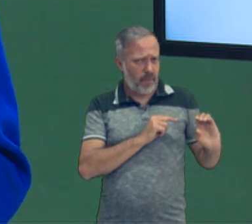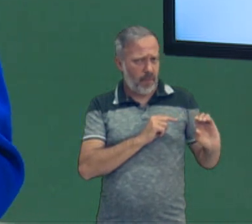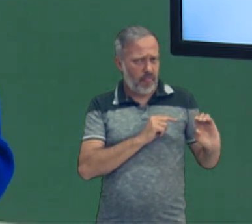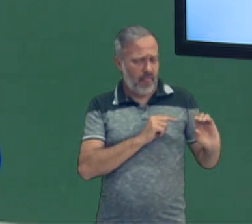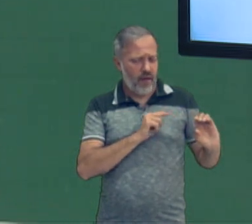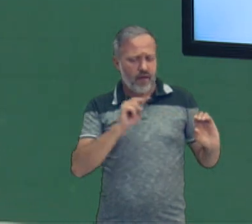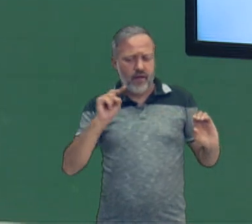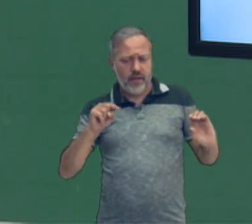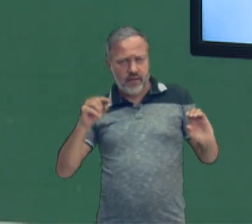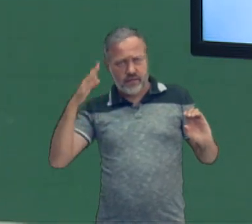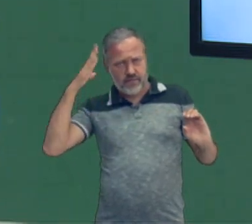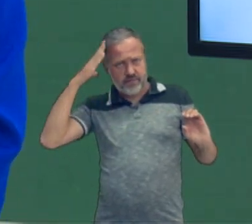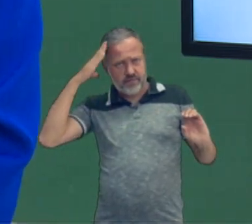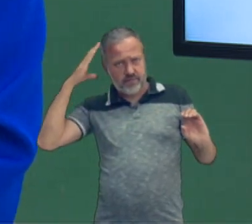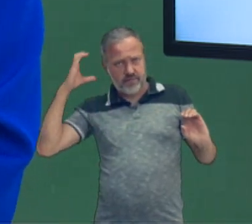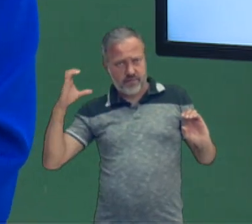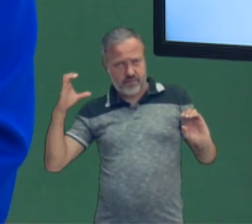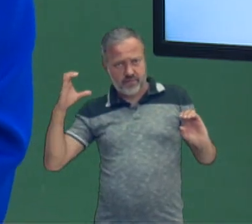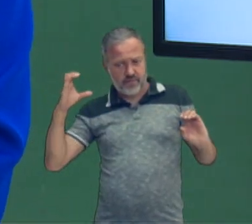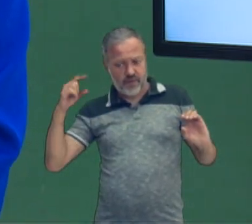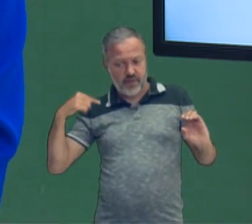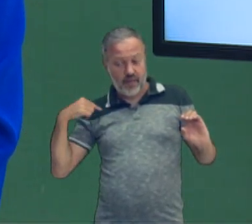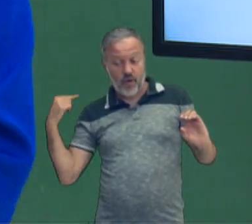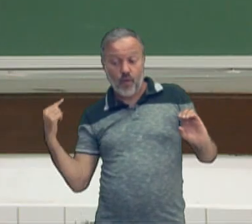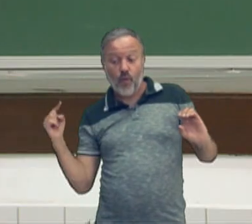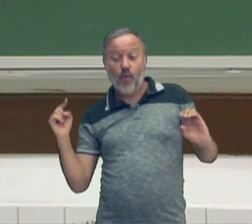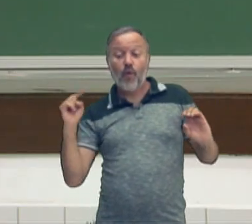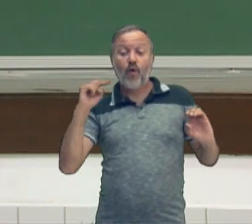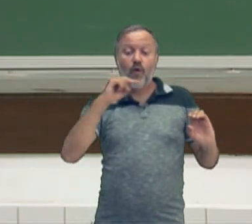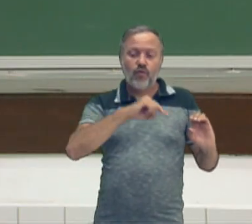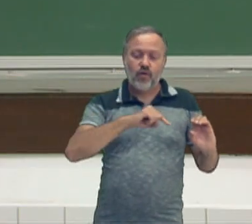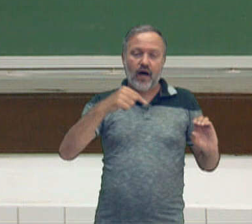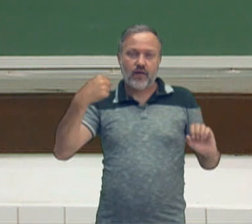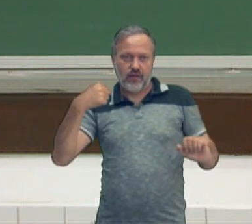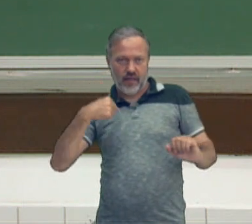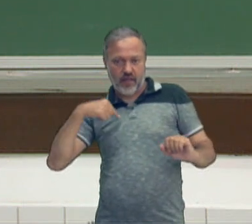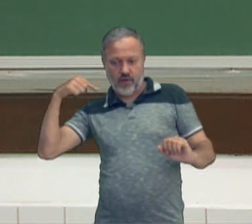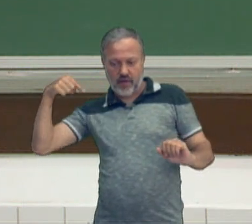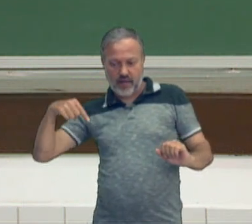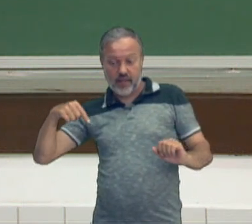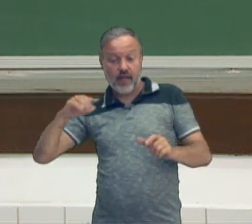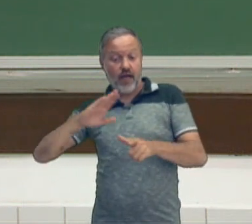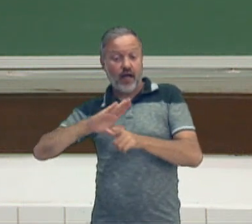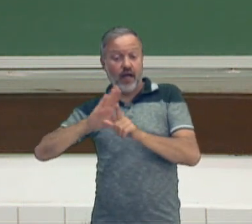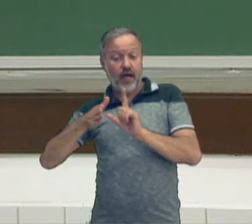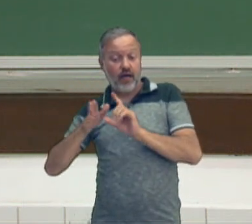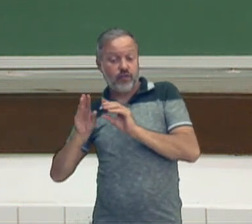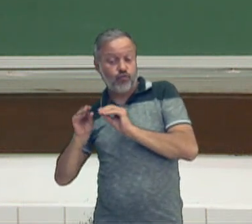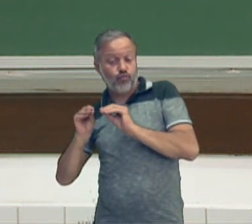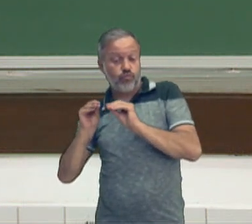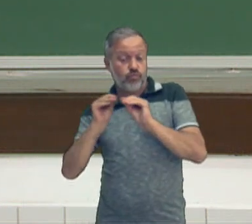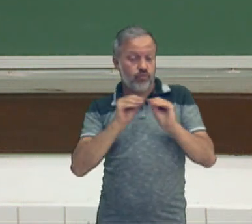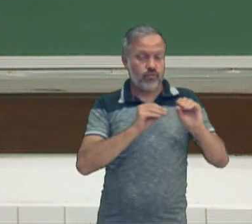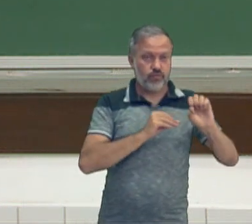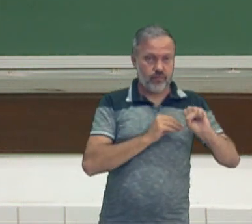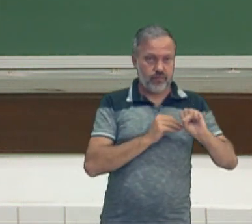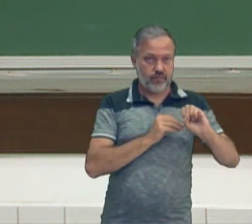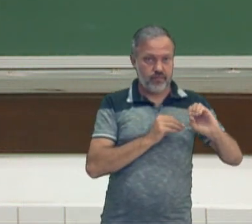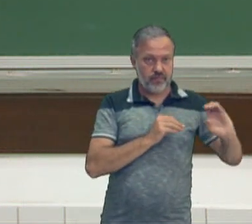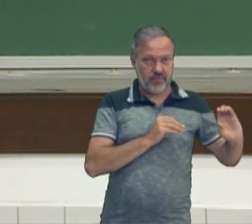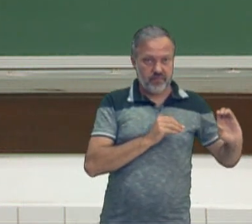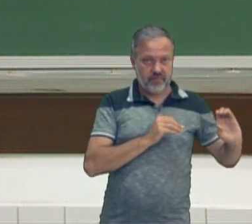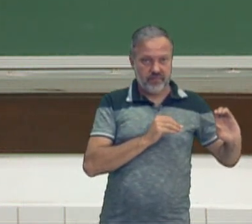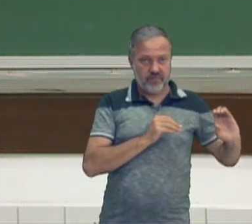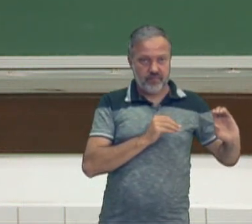para Florianópolis, eu sou um emigrante. Mas do ponto de vista do florianopolitano, porque eu